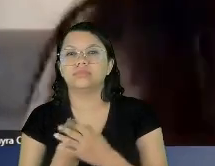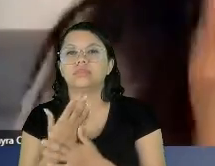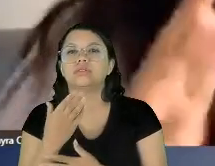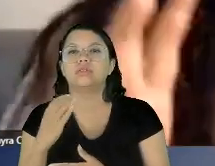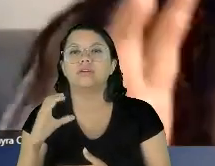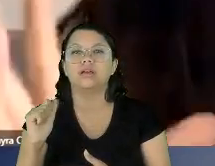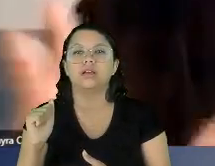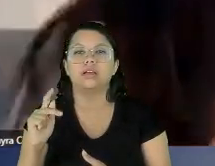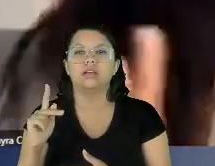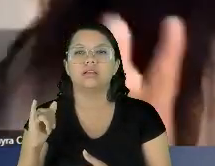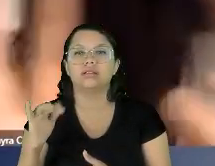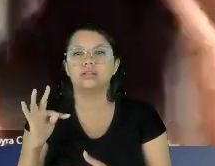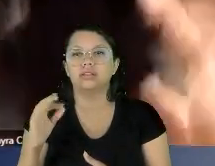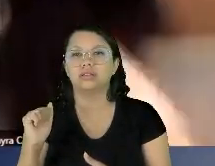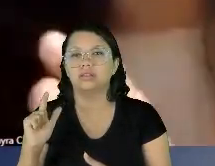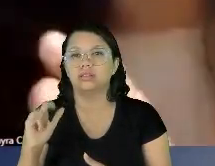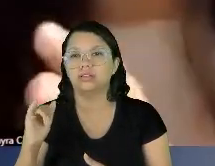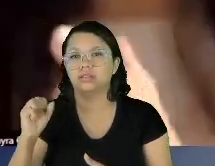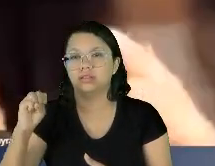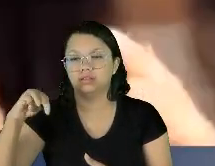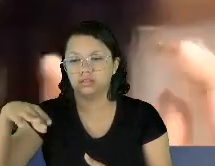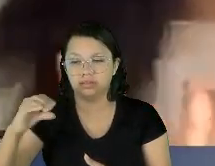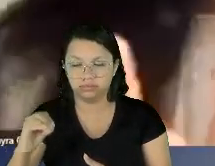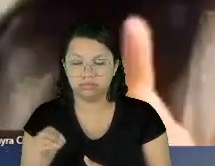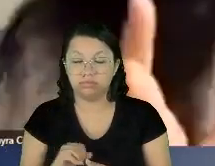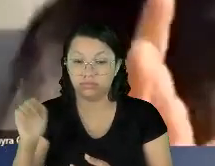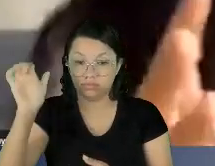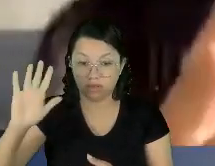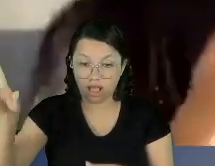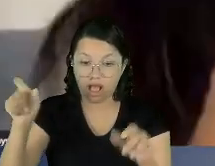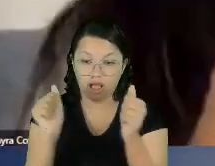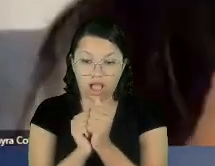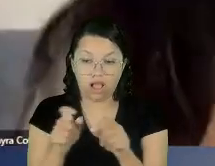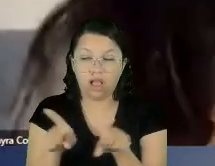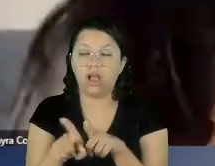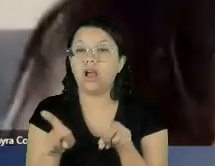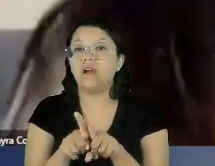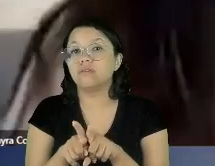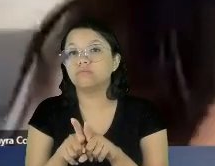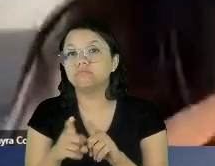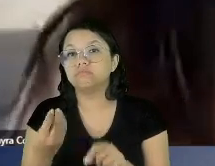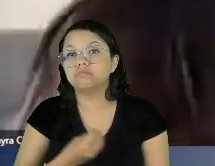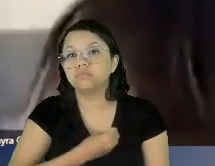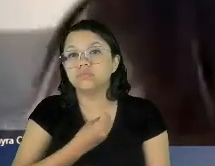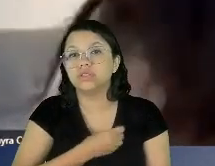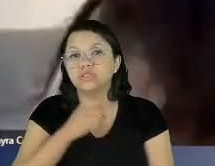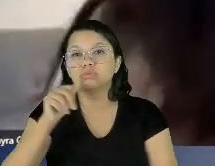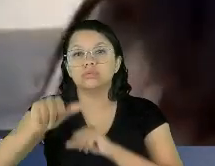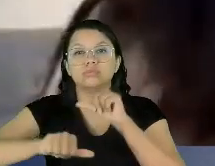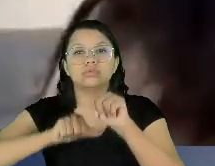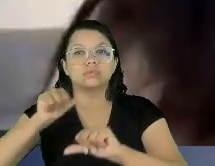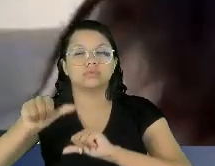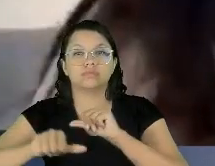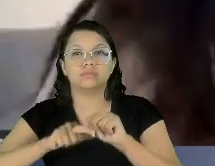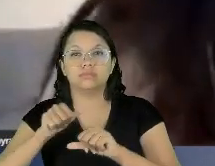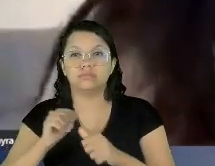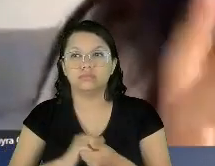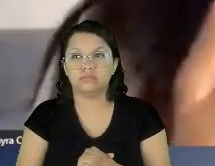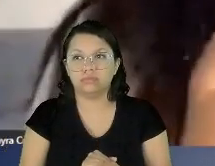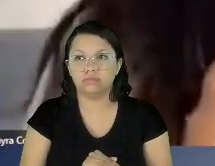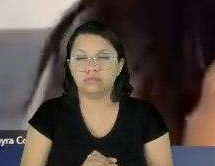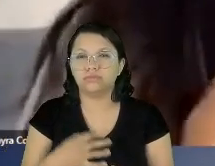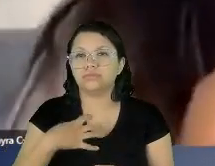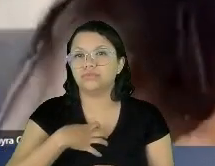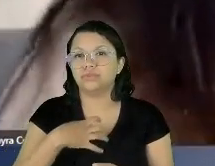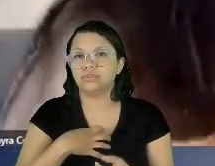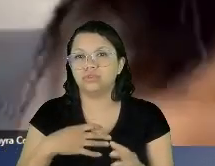capitalista europeia do século XVI e XVII, como existe uma